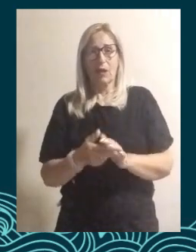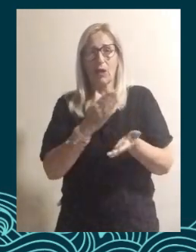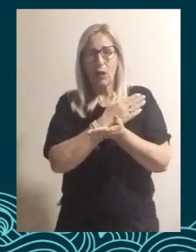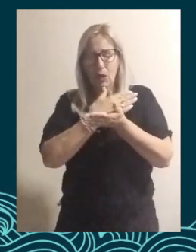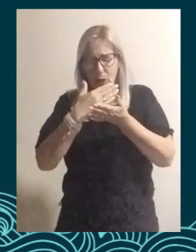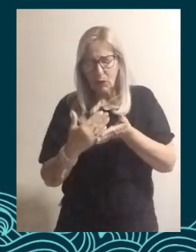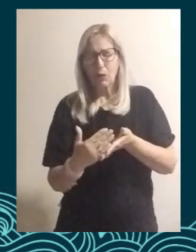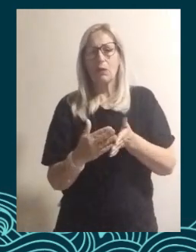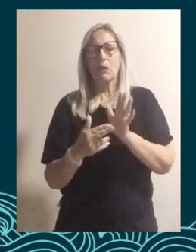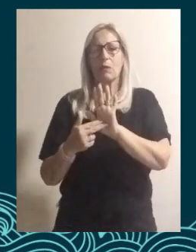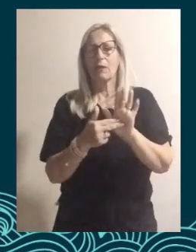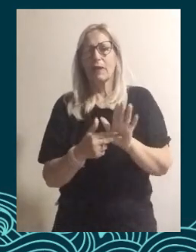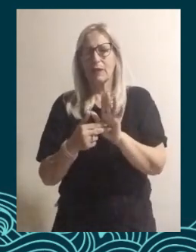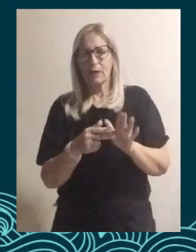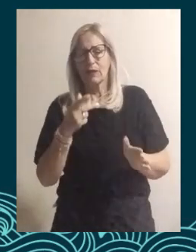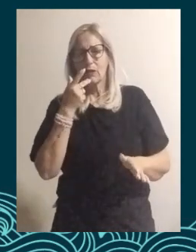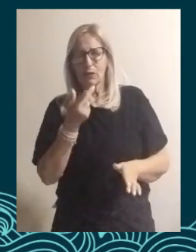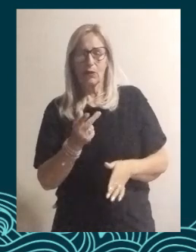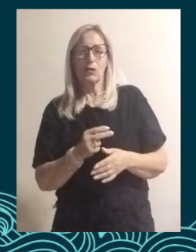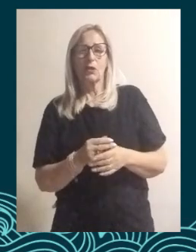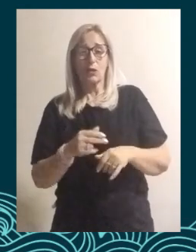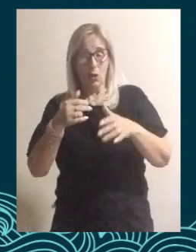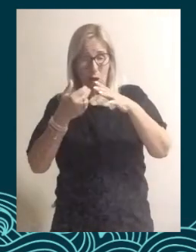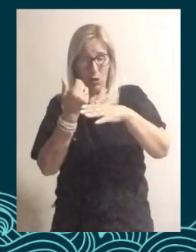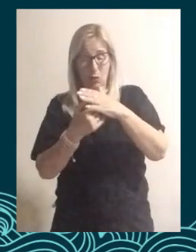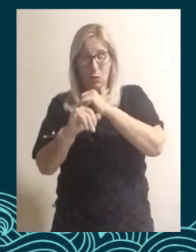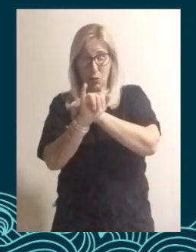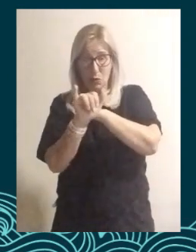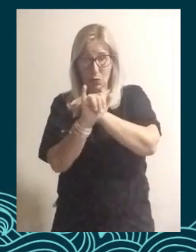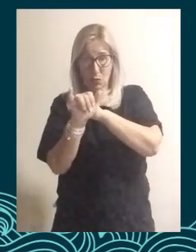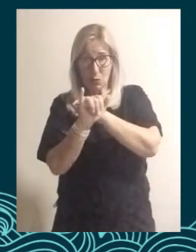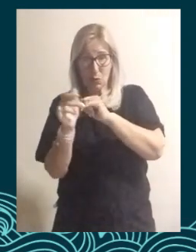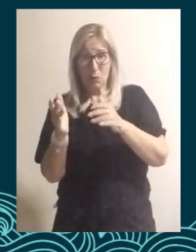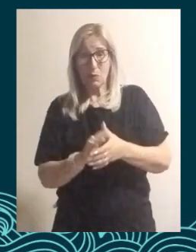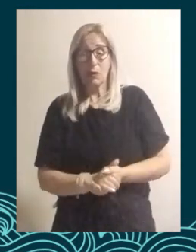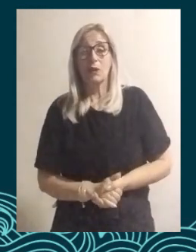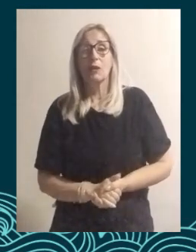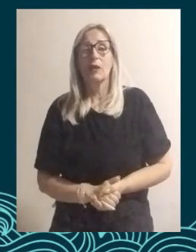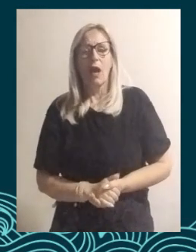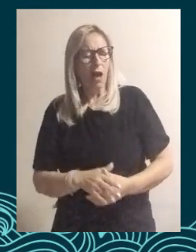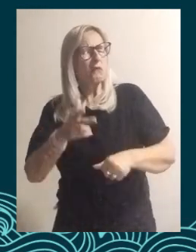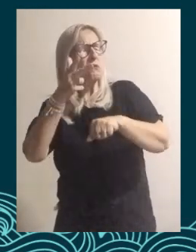antes de você começar mesmo a navegar solo, né? Já via seu YouTube e